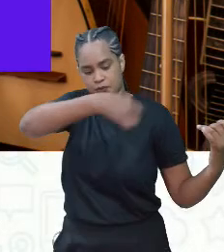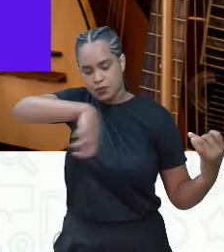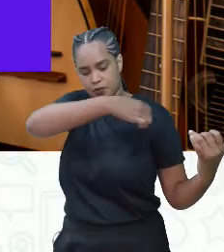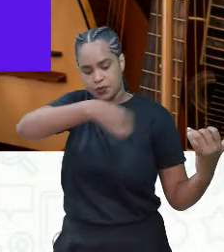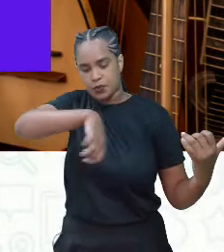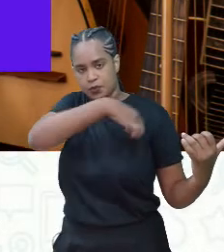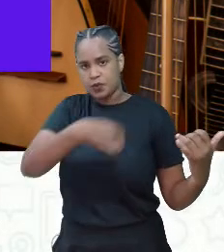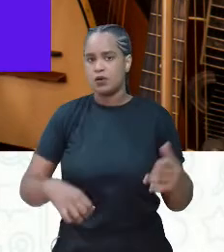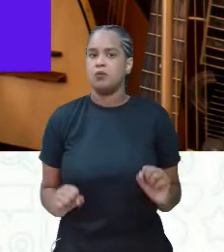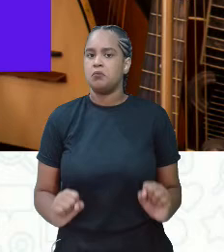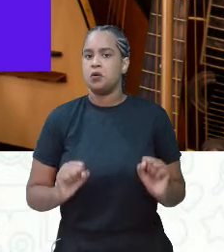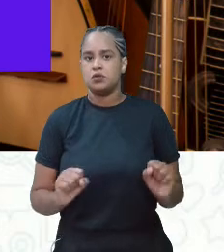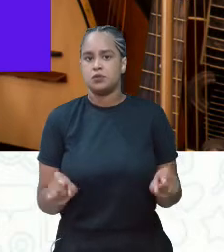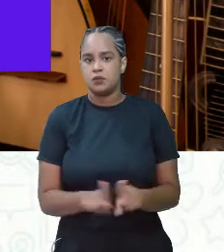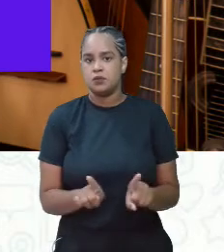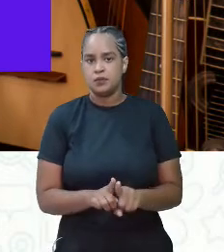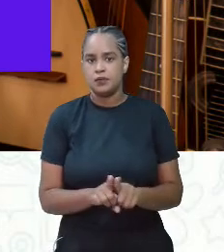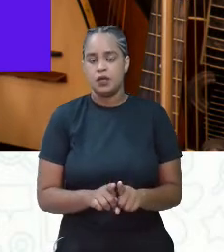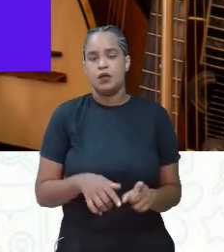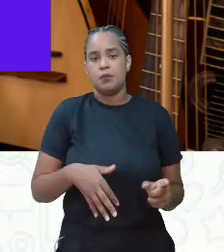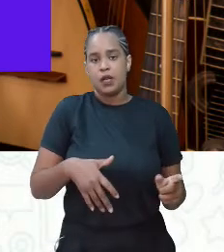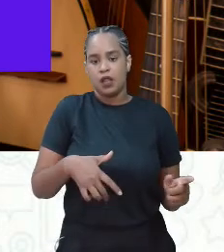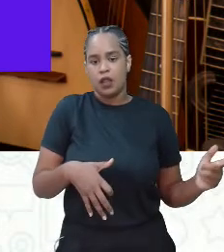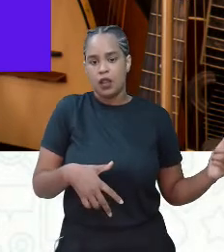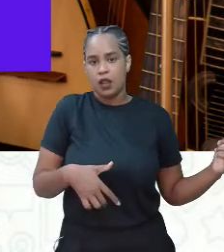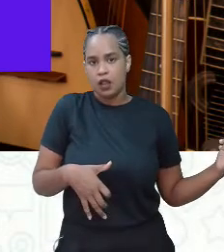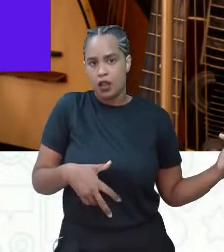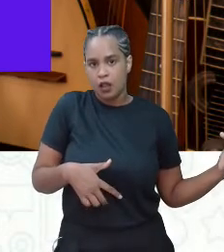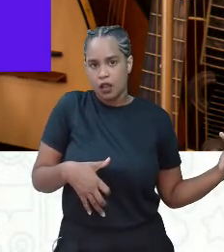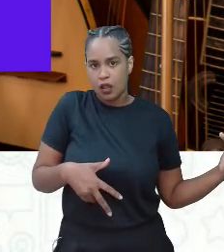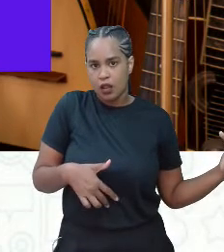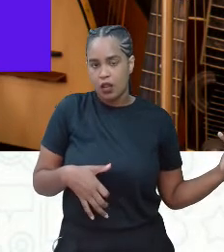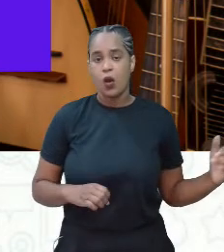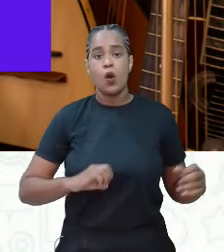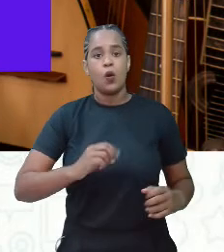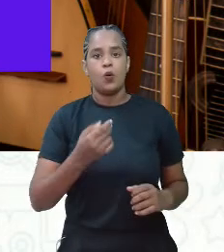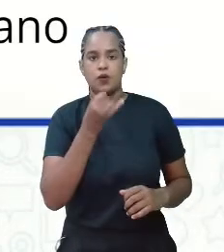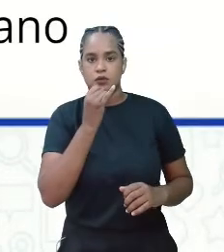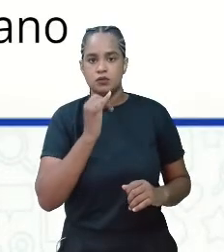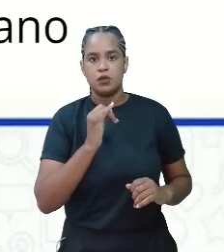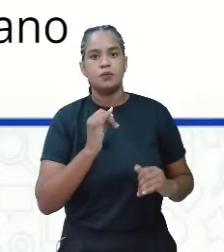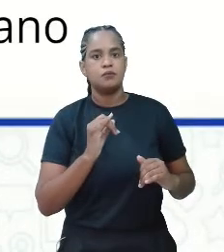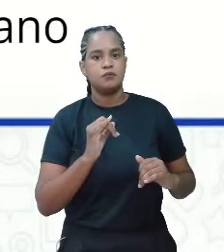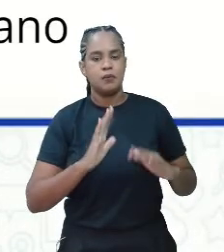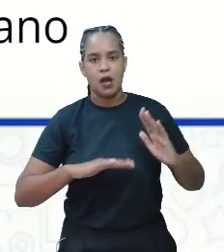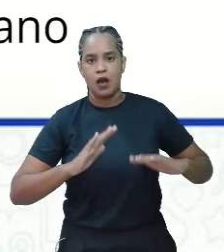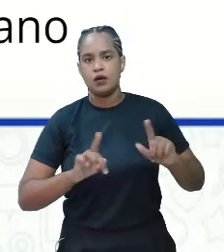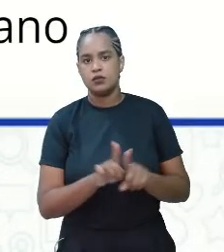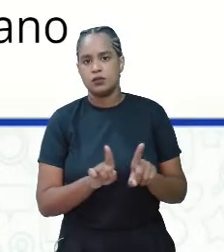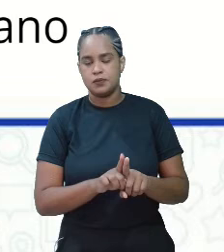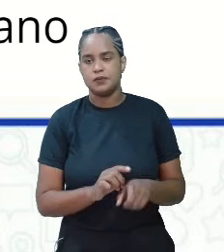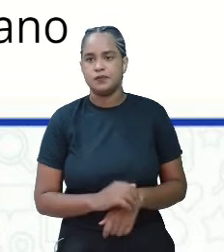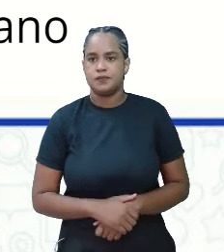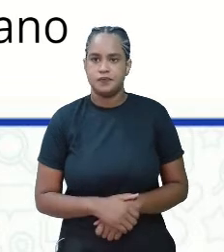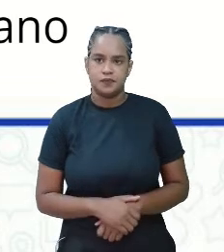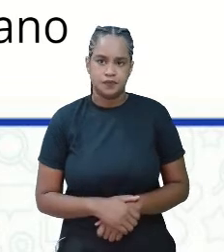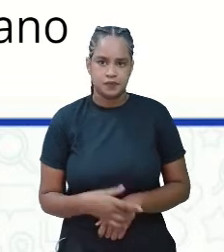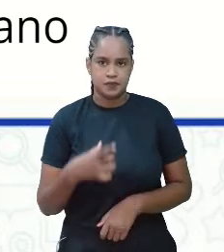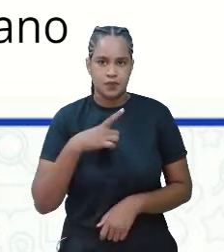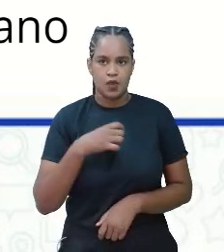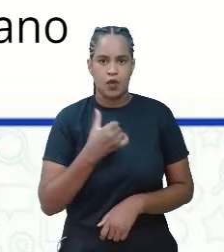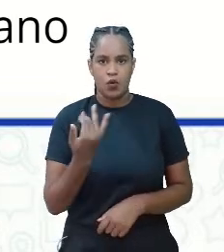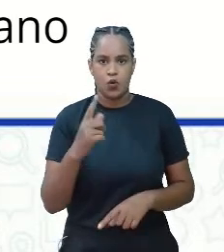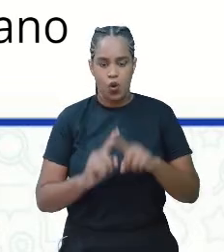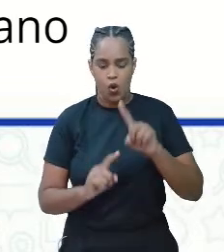dedos, o dedilhamento ou até a percussão mesmo. Existem instrumentos